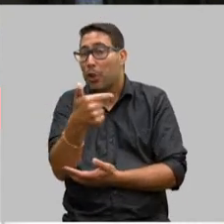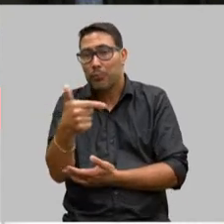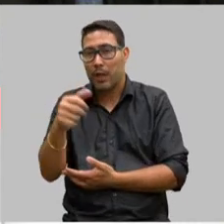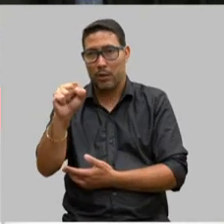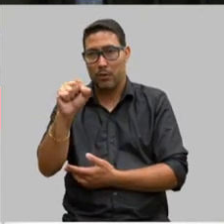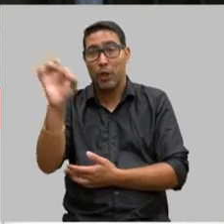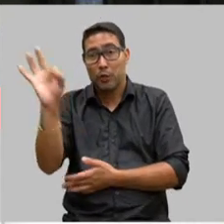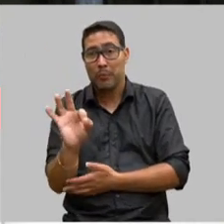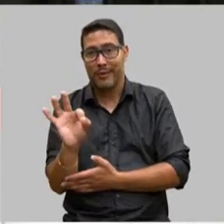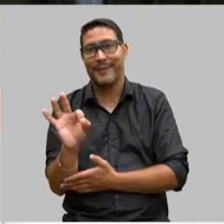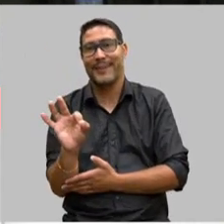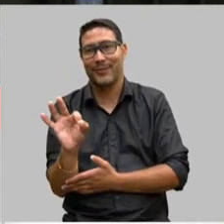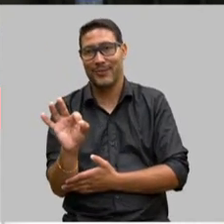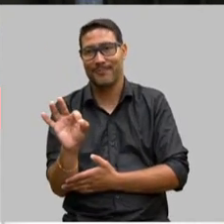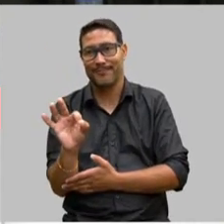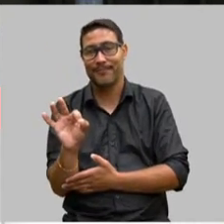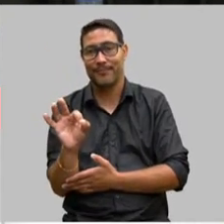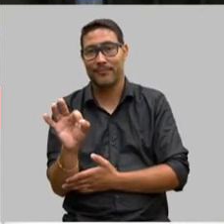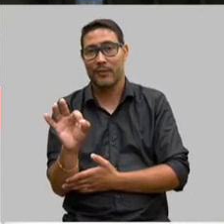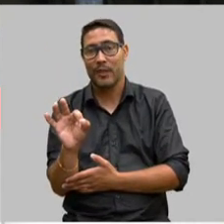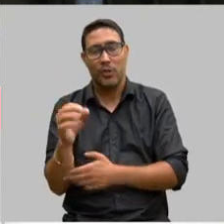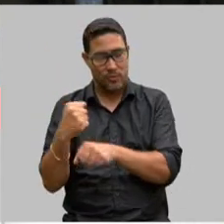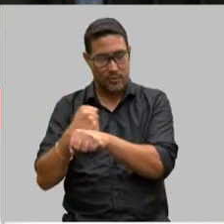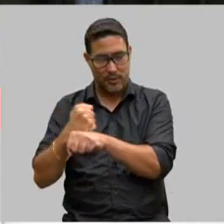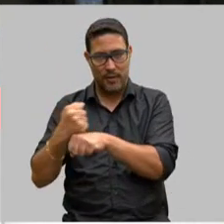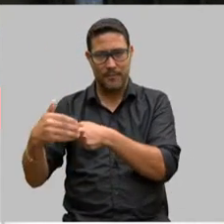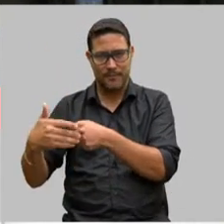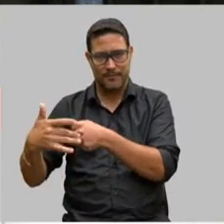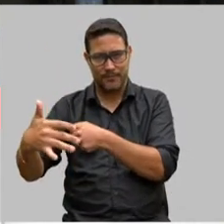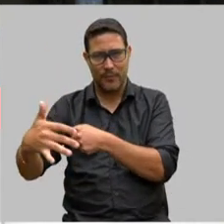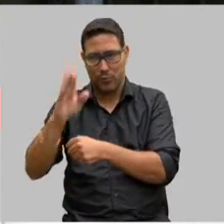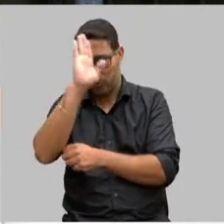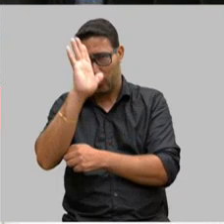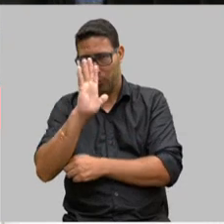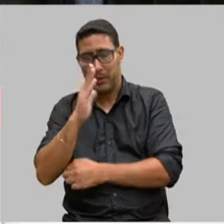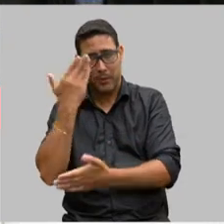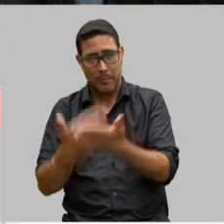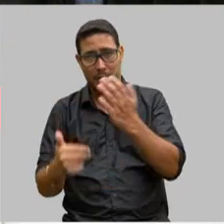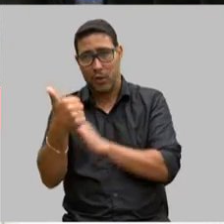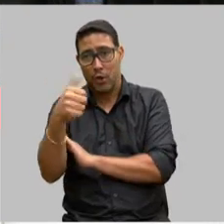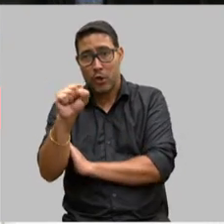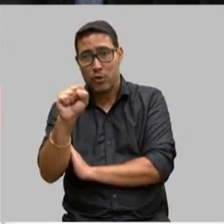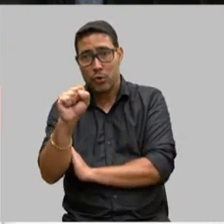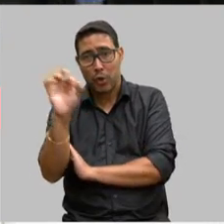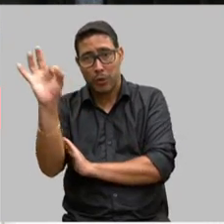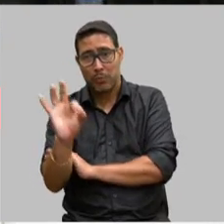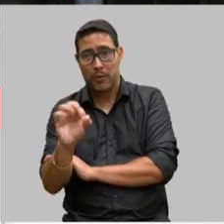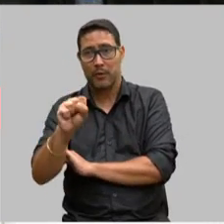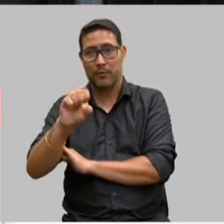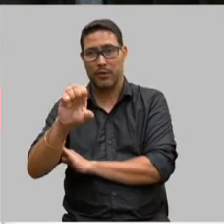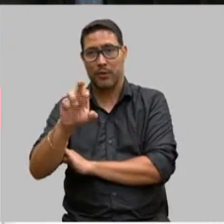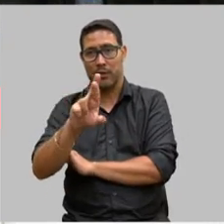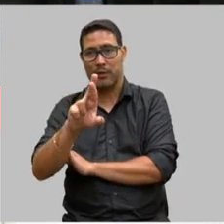Nos últimos anos, nós perdemos, aí no Brasil inteiro, 18% do cerrado brasileiro.